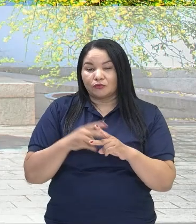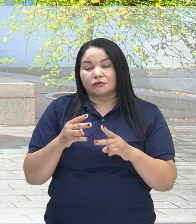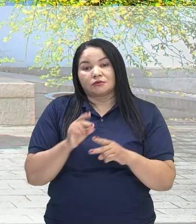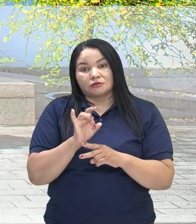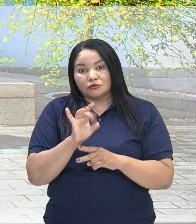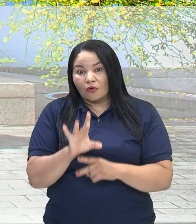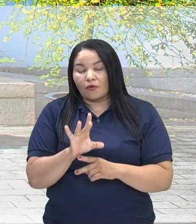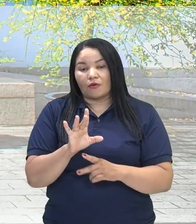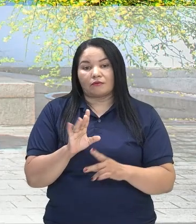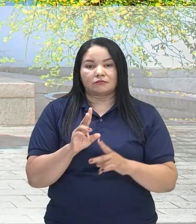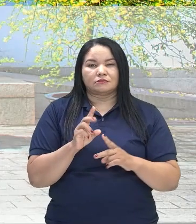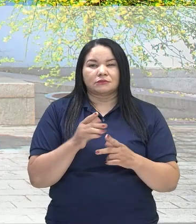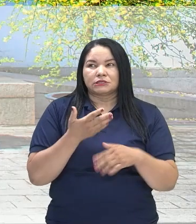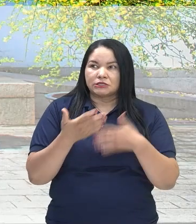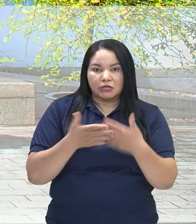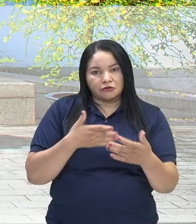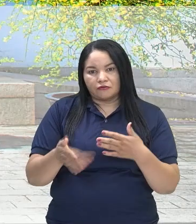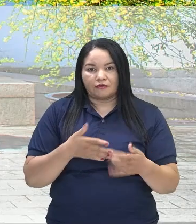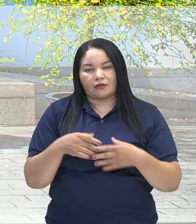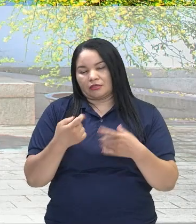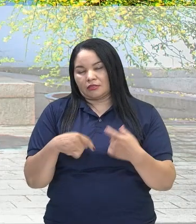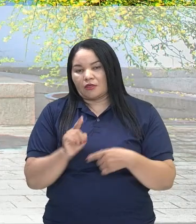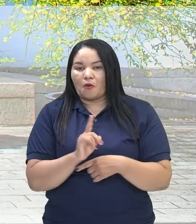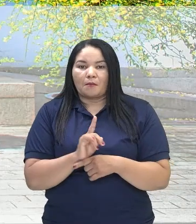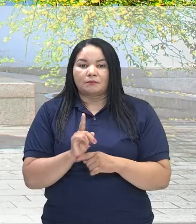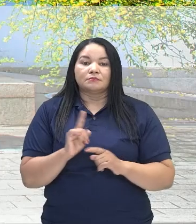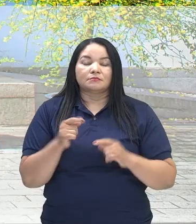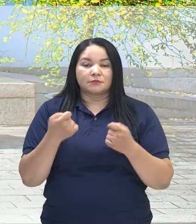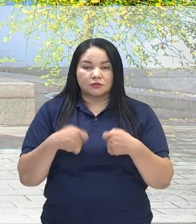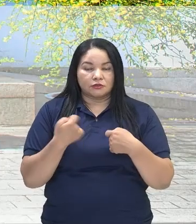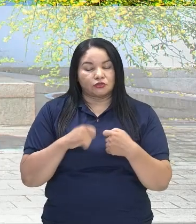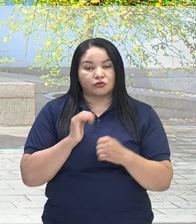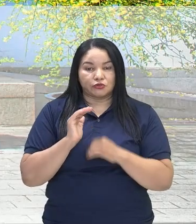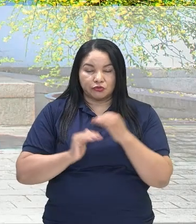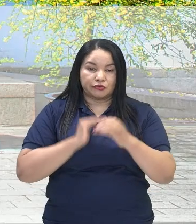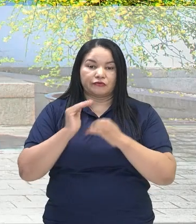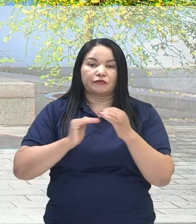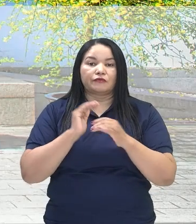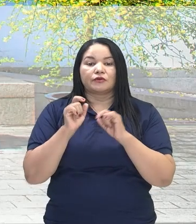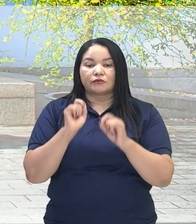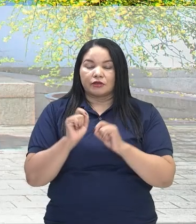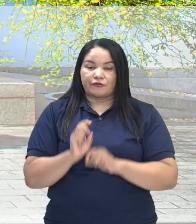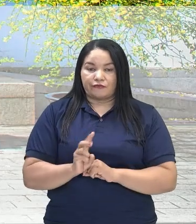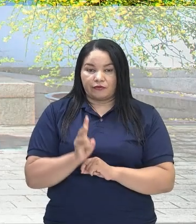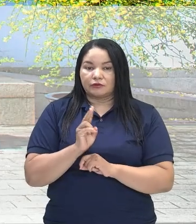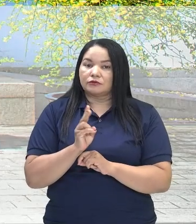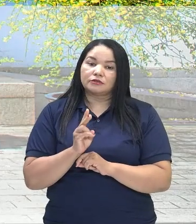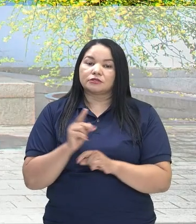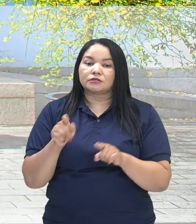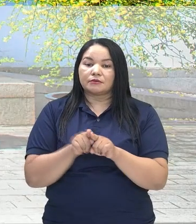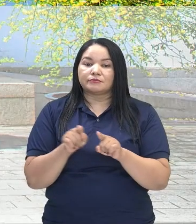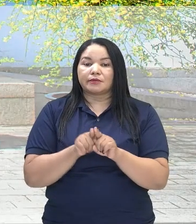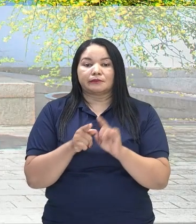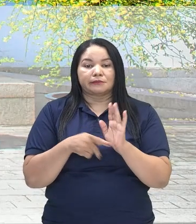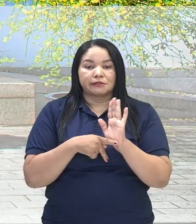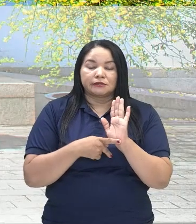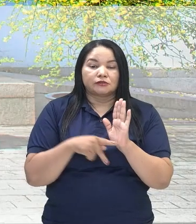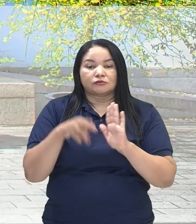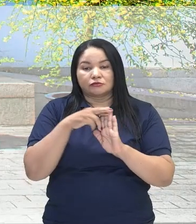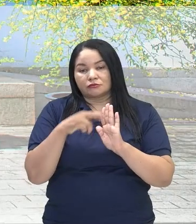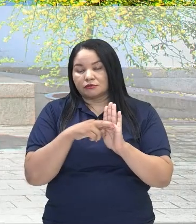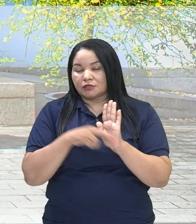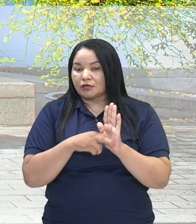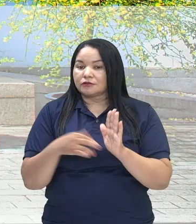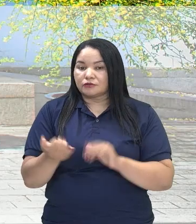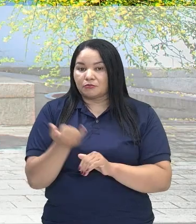Praticar por praticar. Tem a questão aí de desenvolver esses valores e esses princípios que são muito